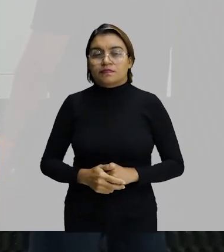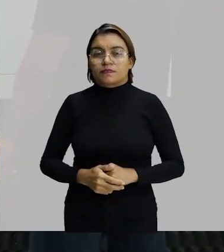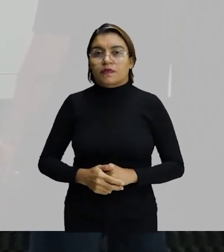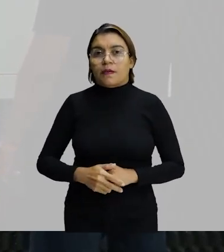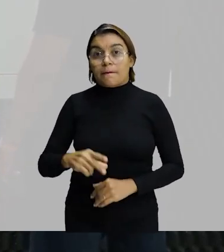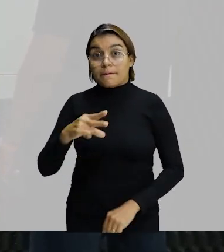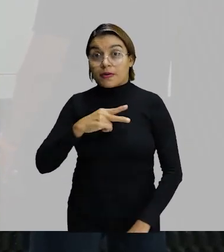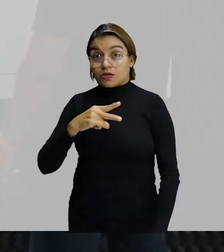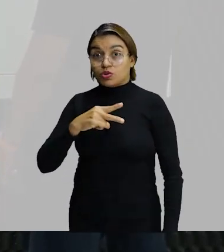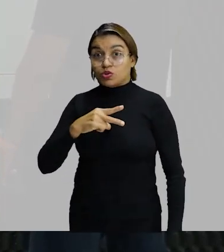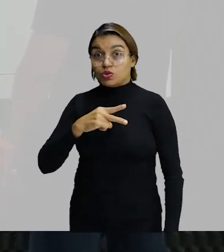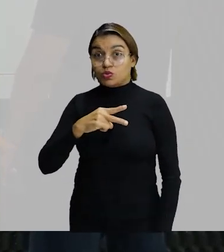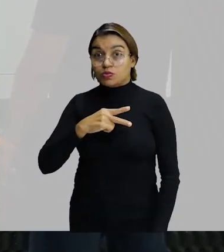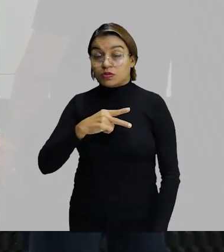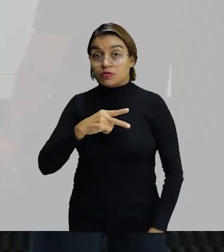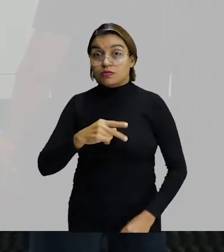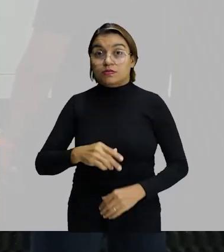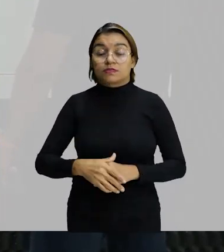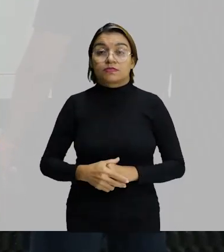particulares,